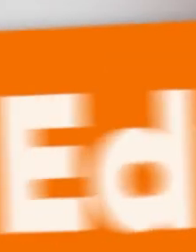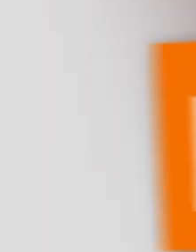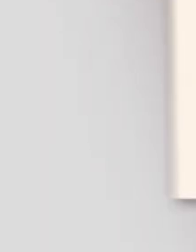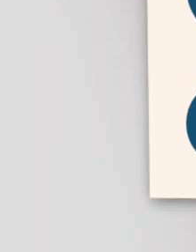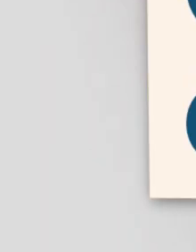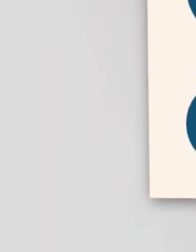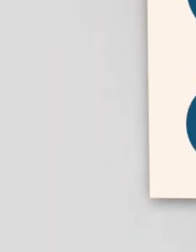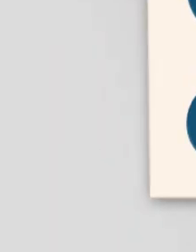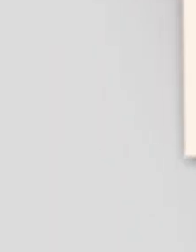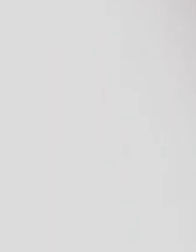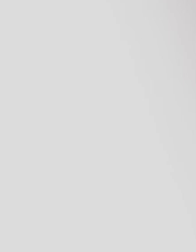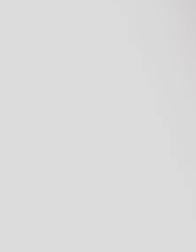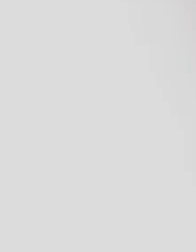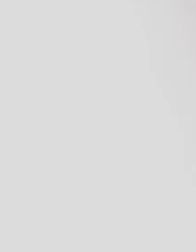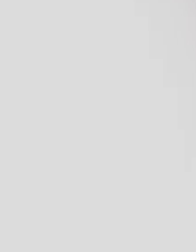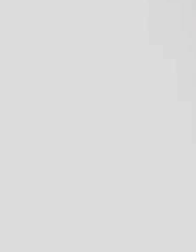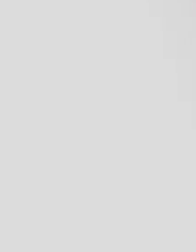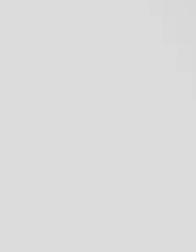1